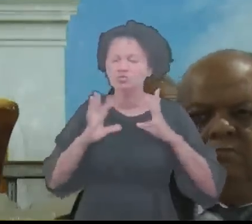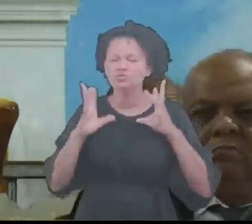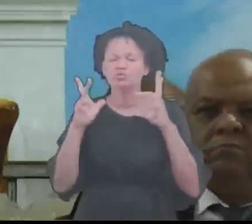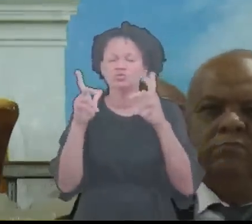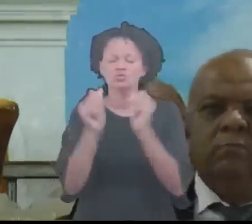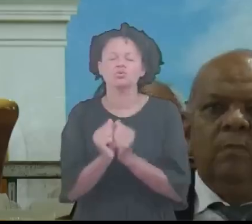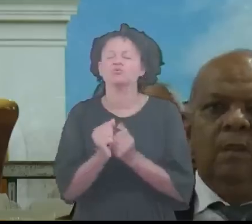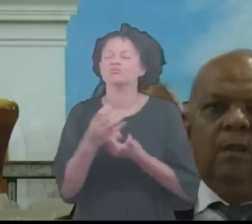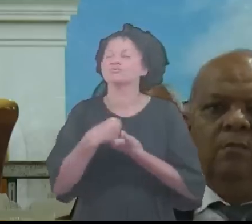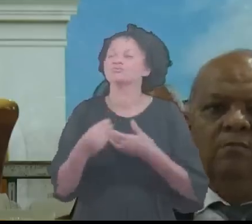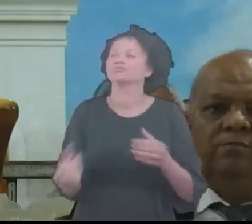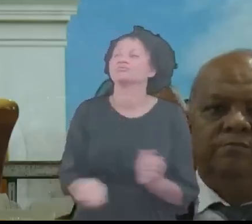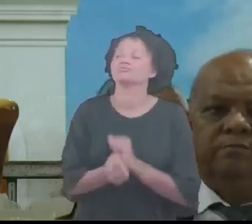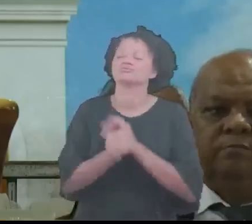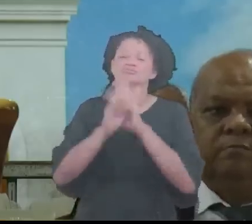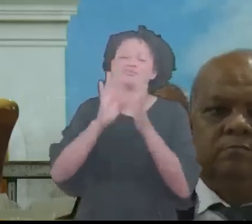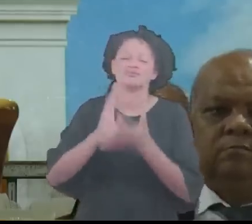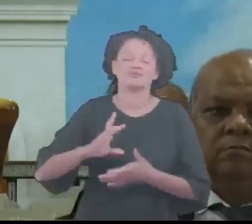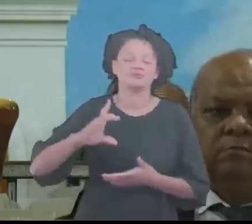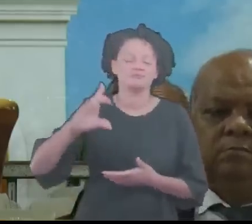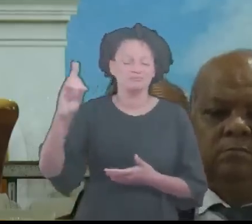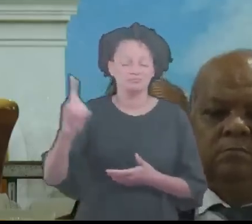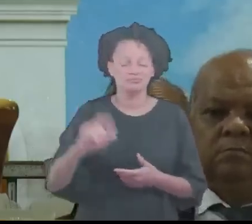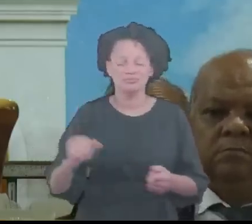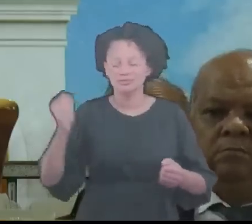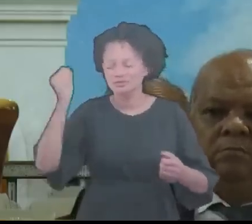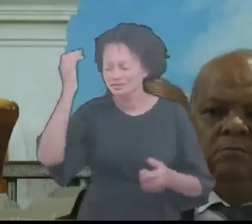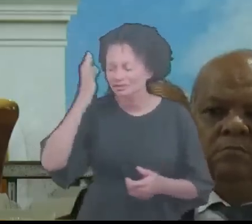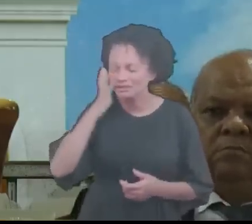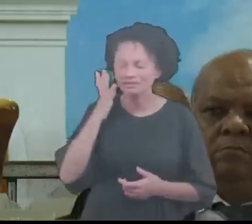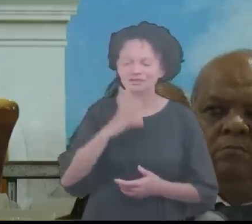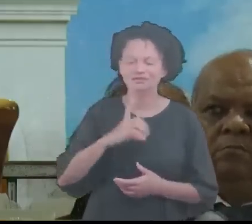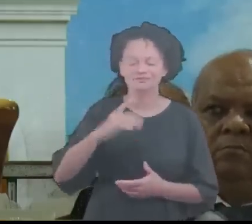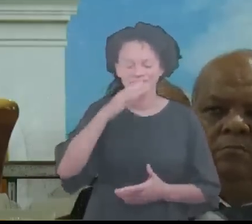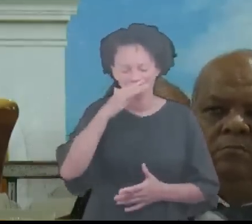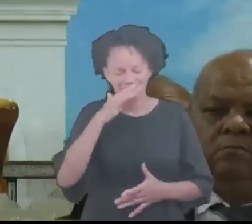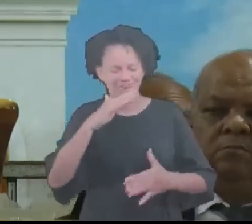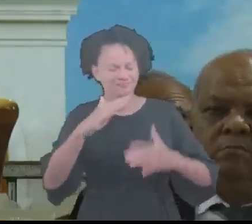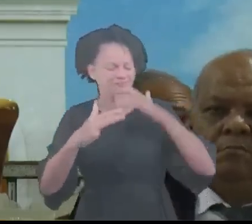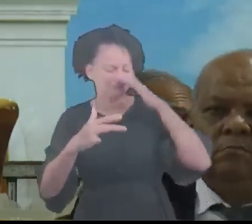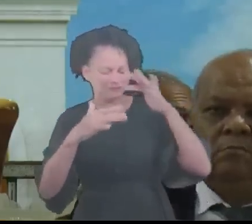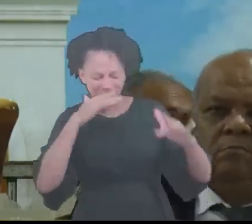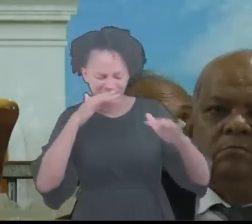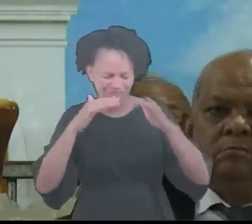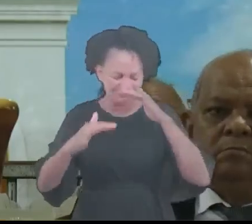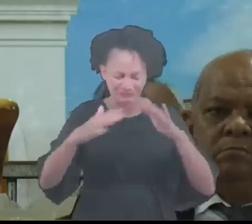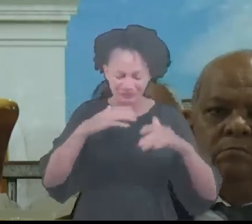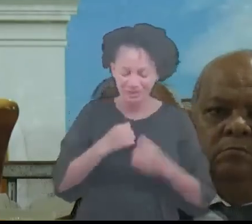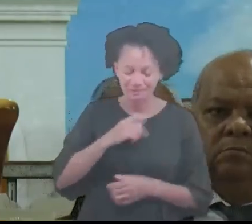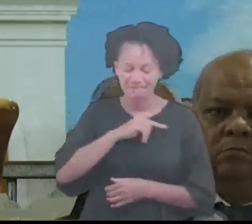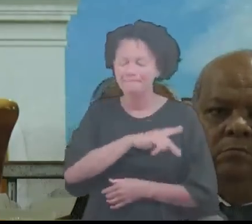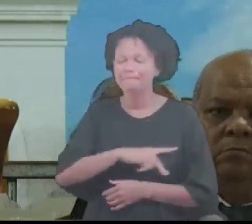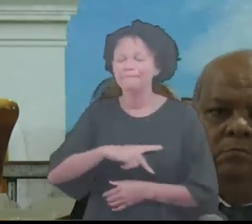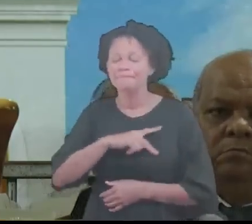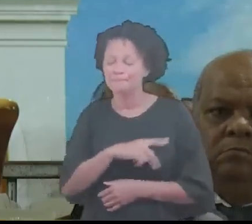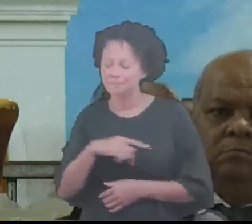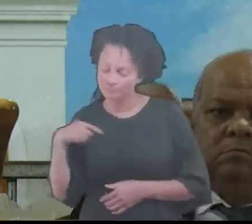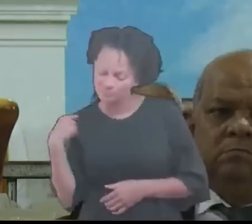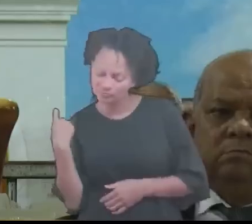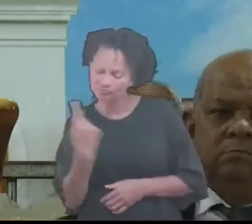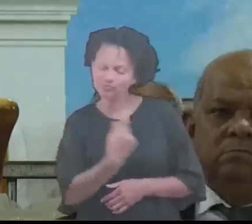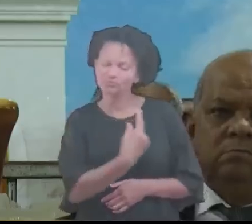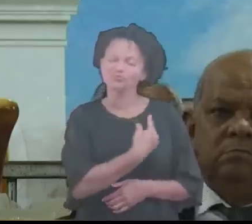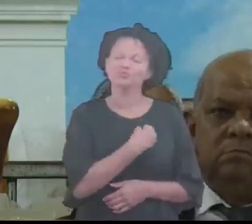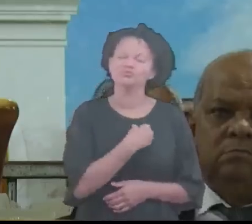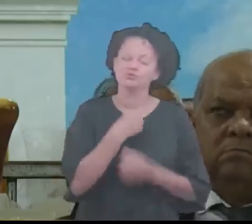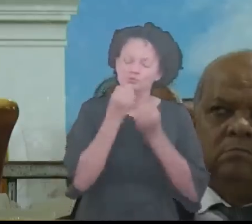dá graças a Deus. Onde ela passa, graças a Deus. Que cheiro, que perfume. Paulo disse: nós somos